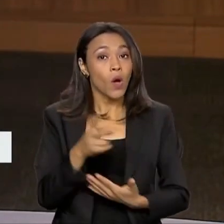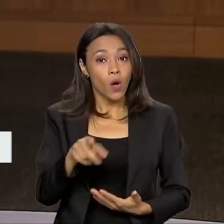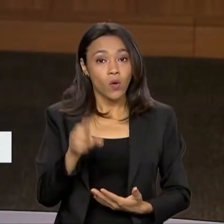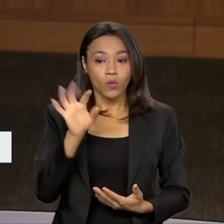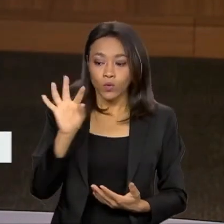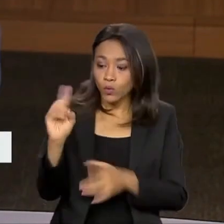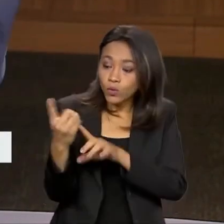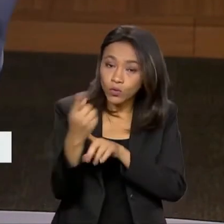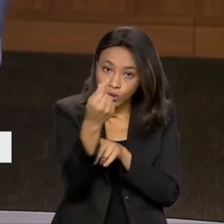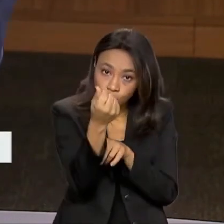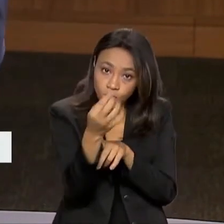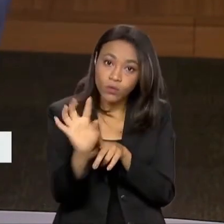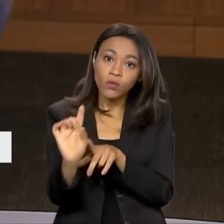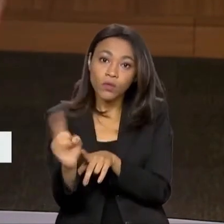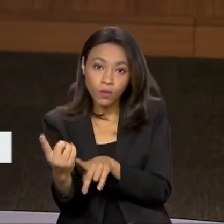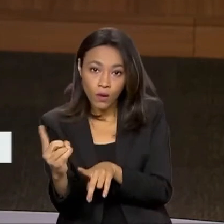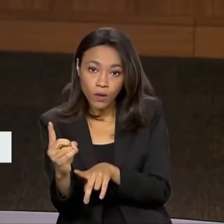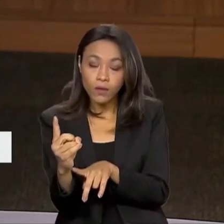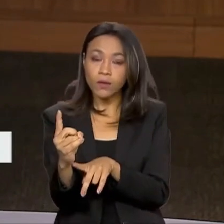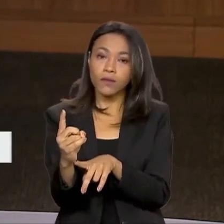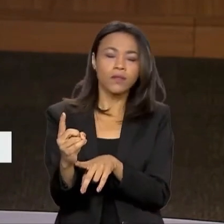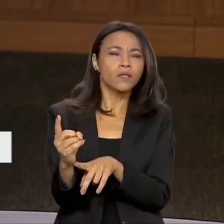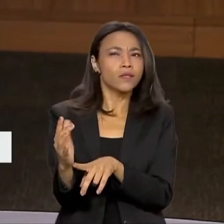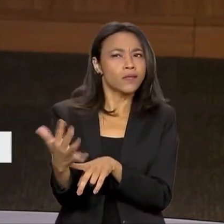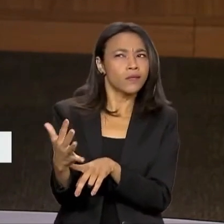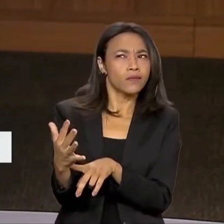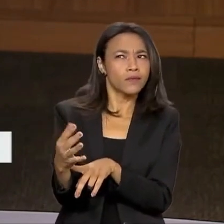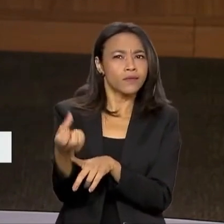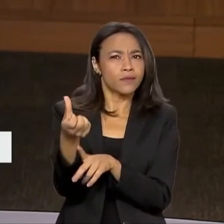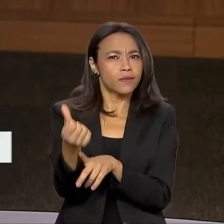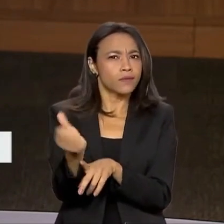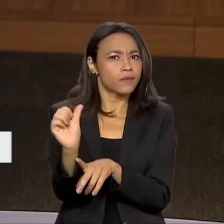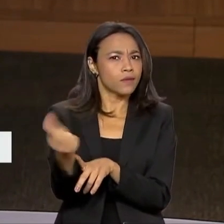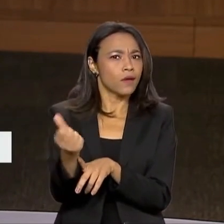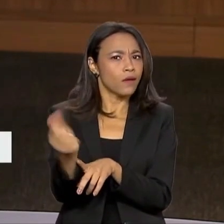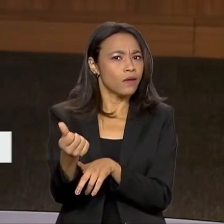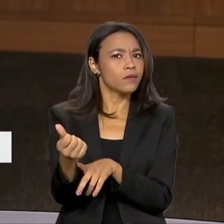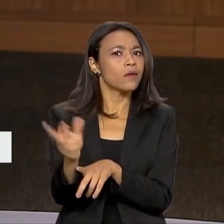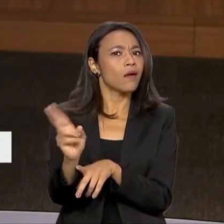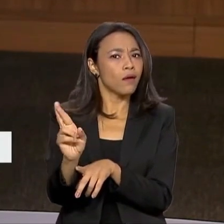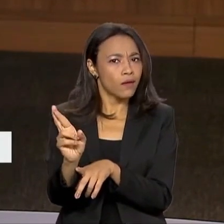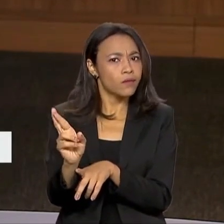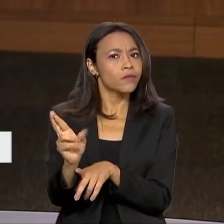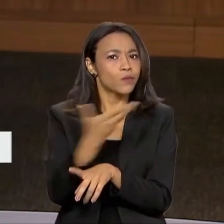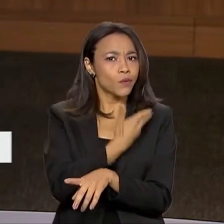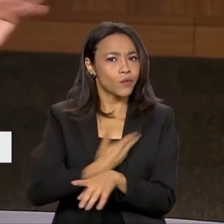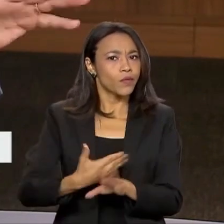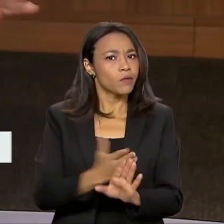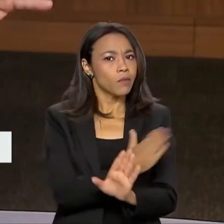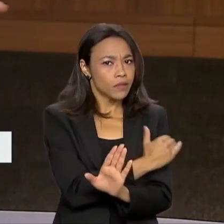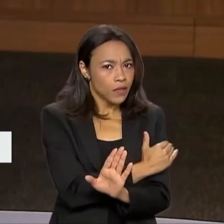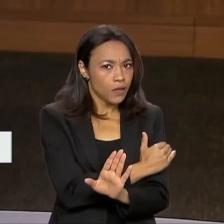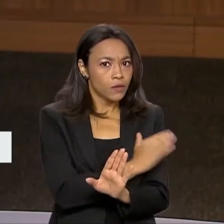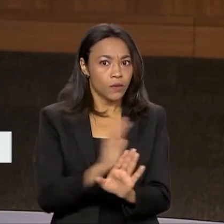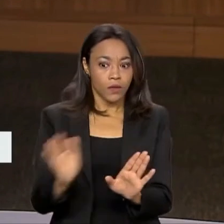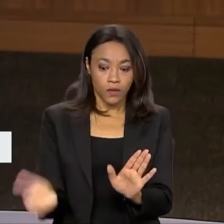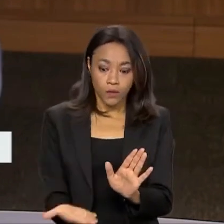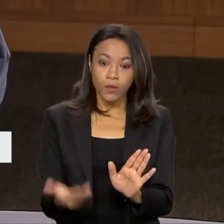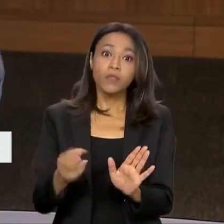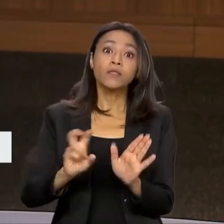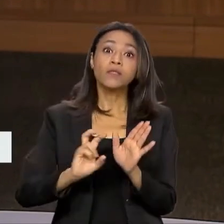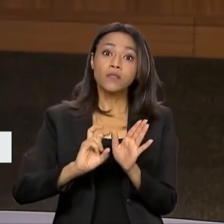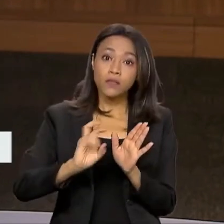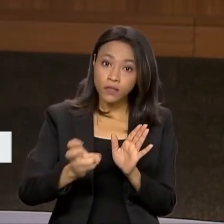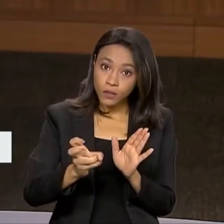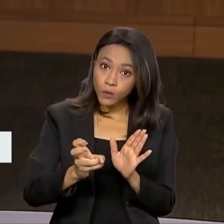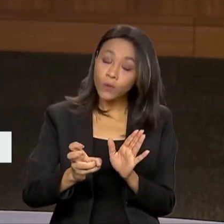que chegou a frequentar ali o patamar de r$ 6 durante o governo anterior chegou a 186